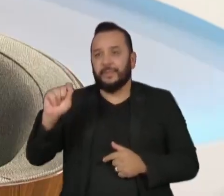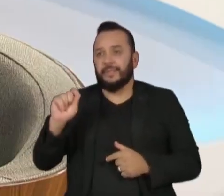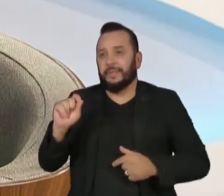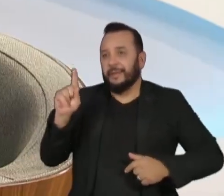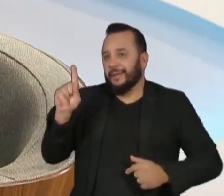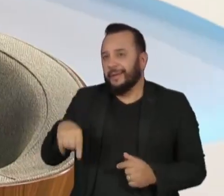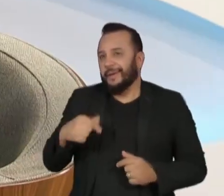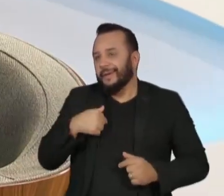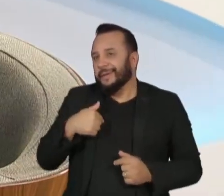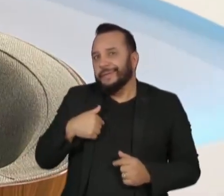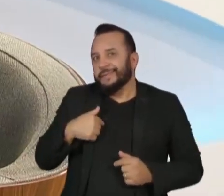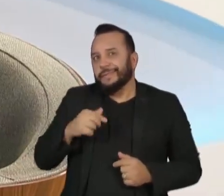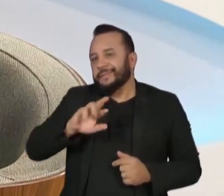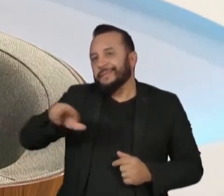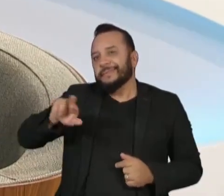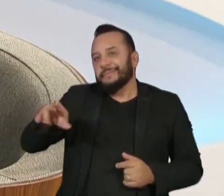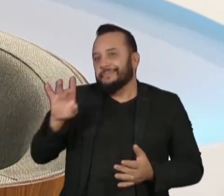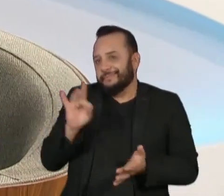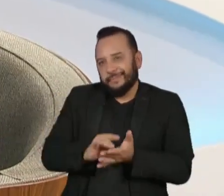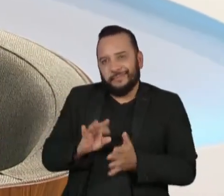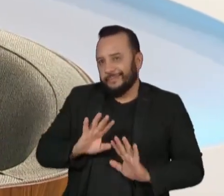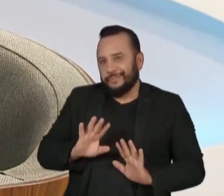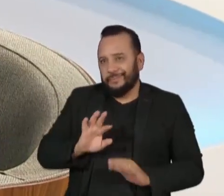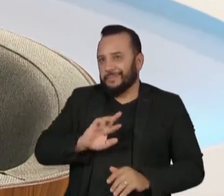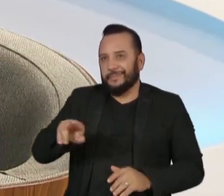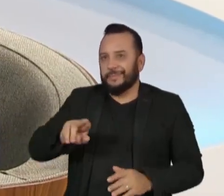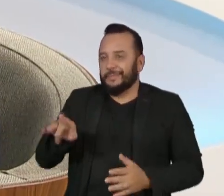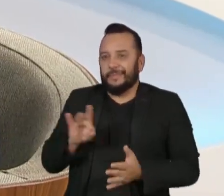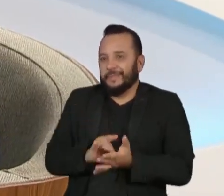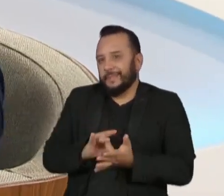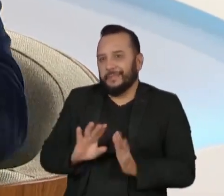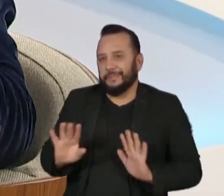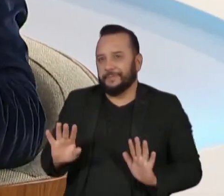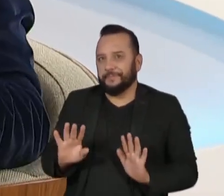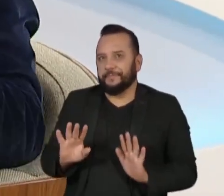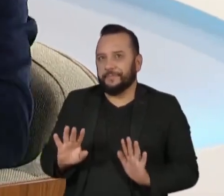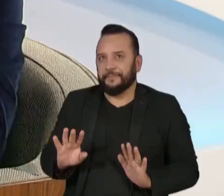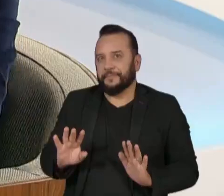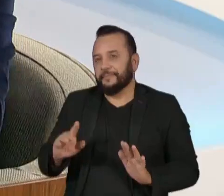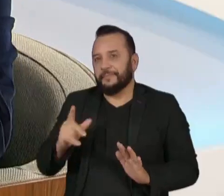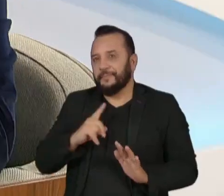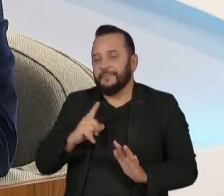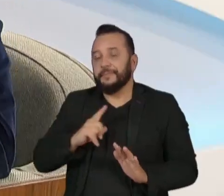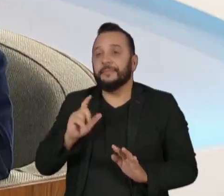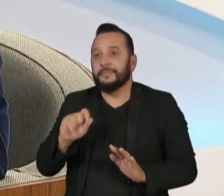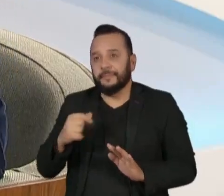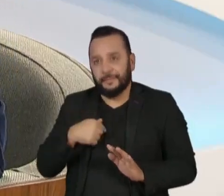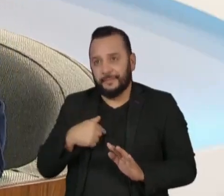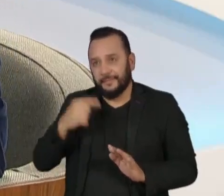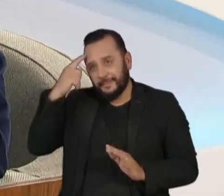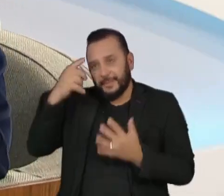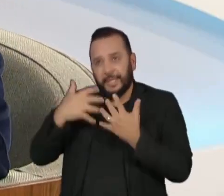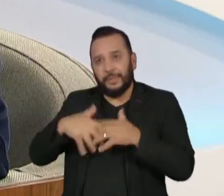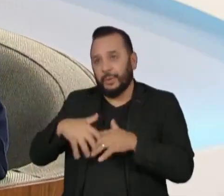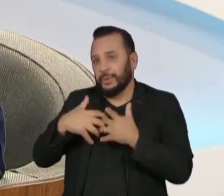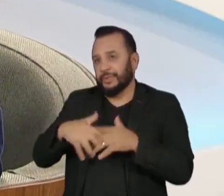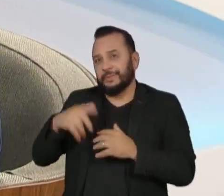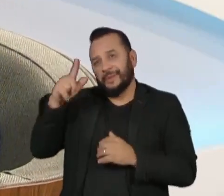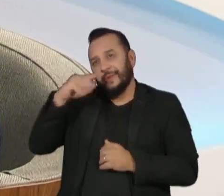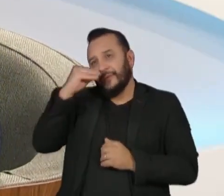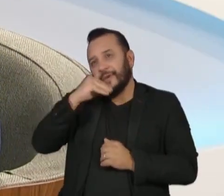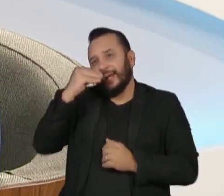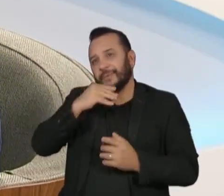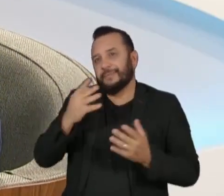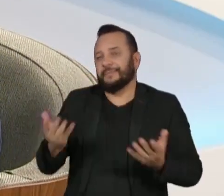parte de uma coisa que não é verdade, sabe? O embasamento desse raciocínio é muito